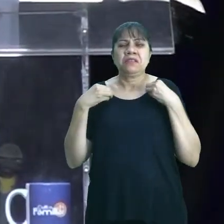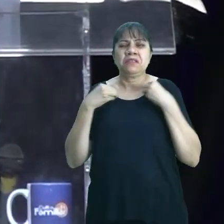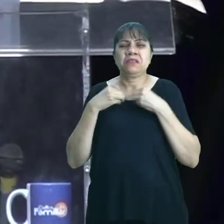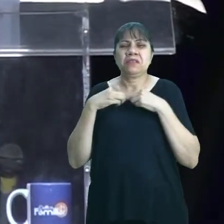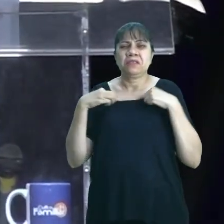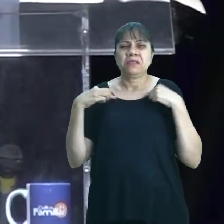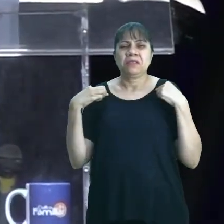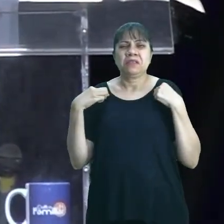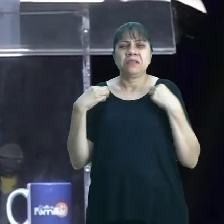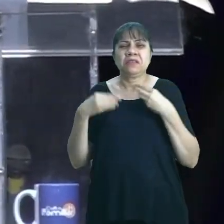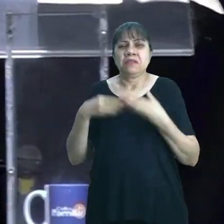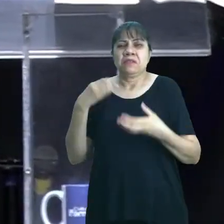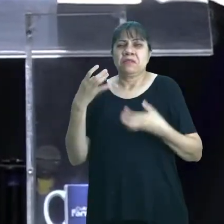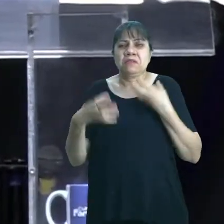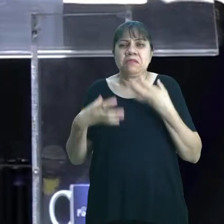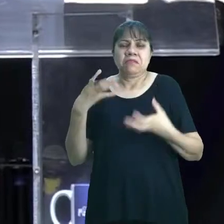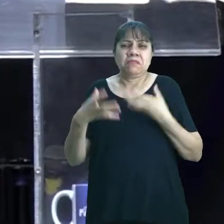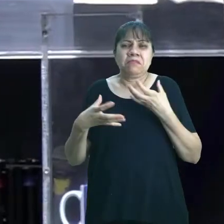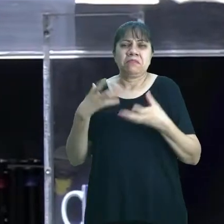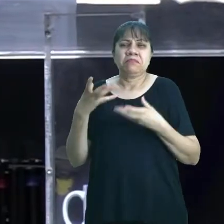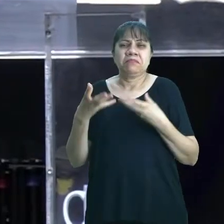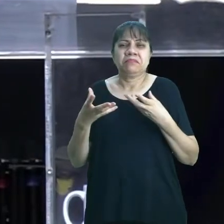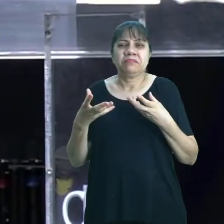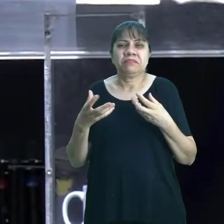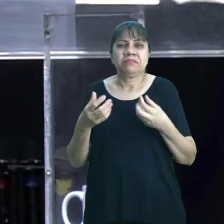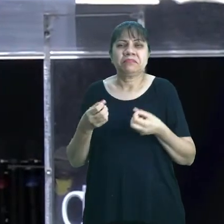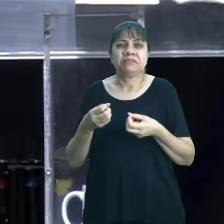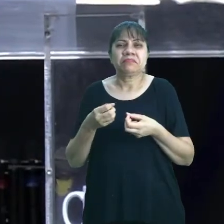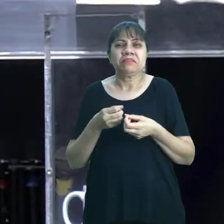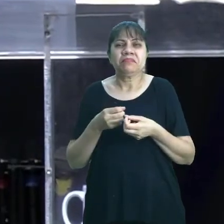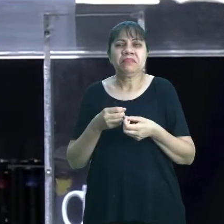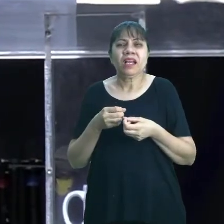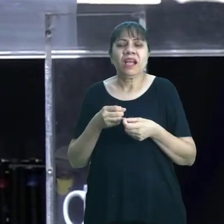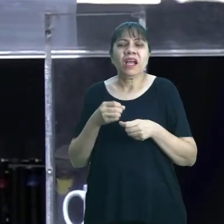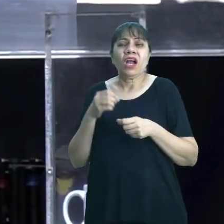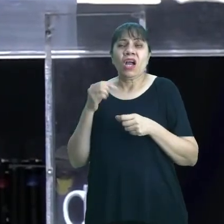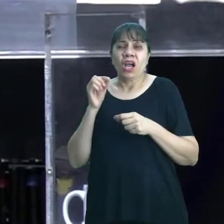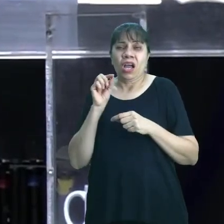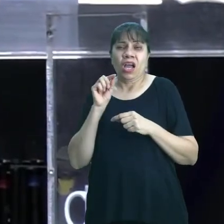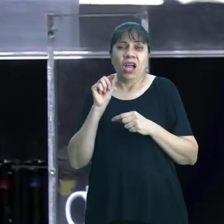atrai piranho, que é o contrário de piranha.